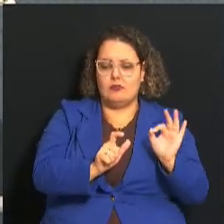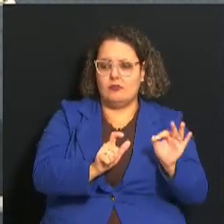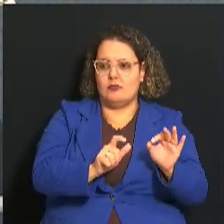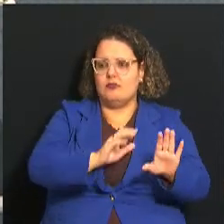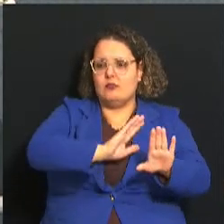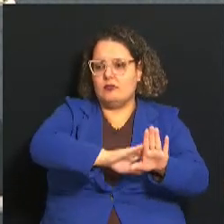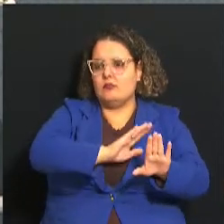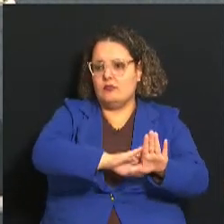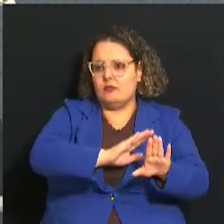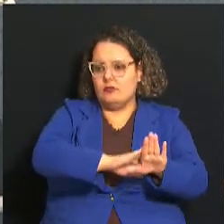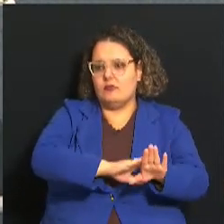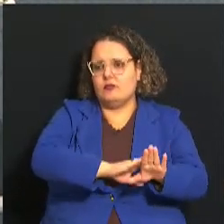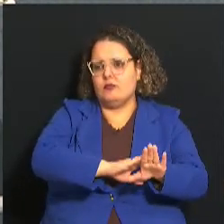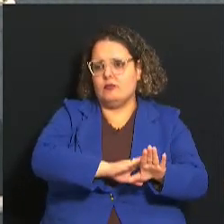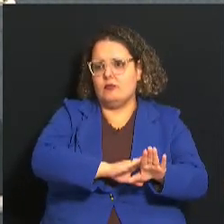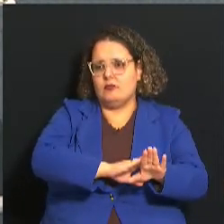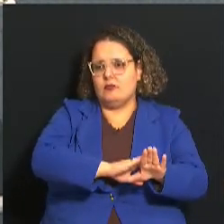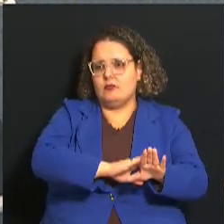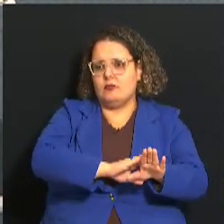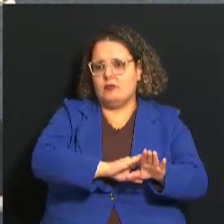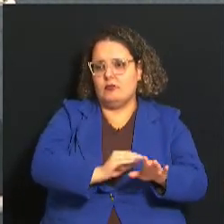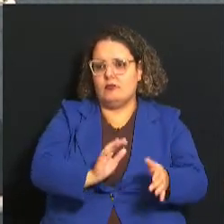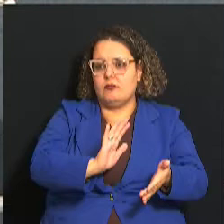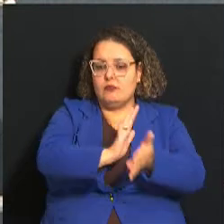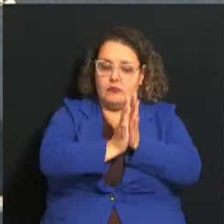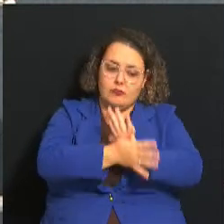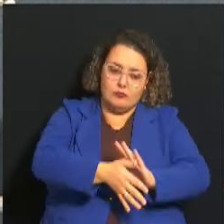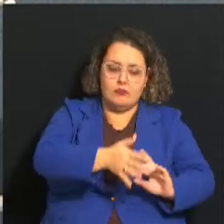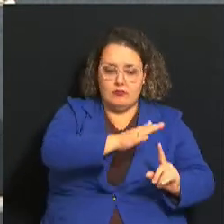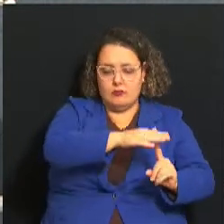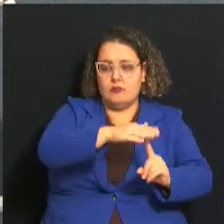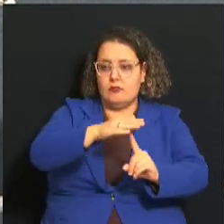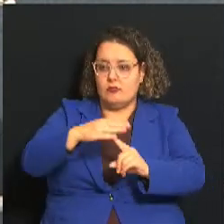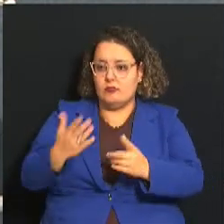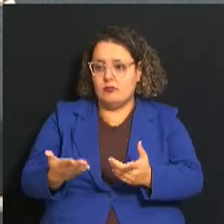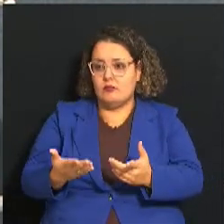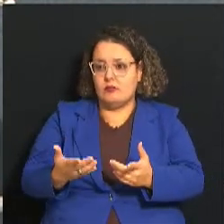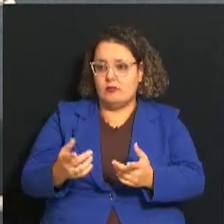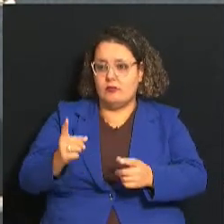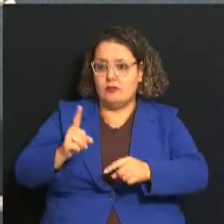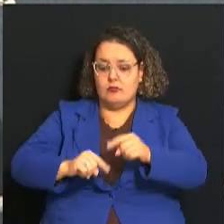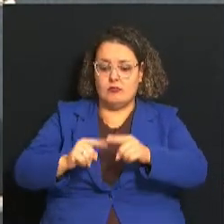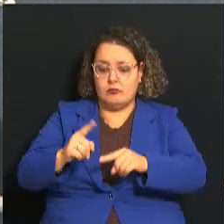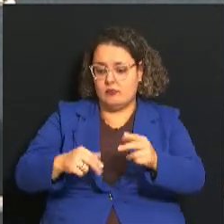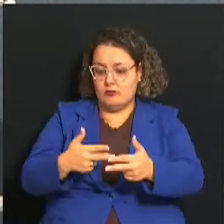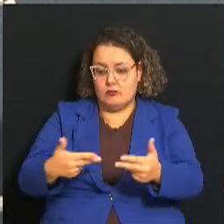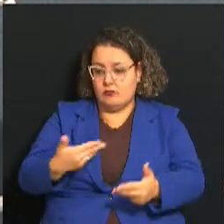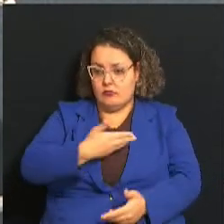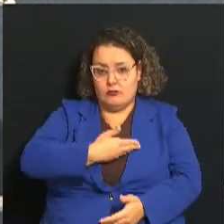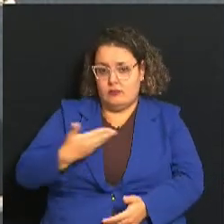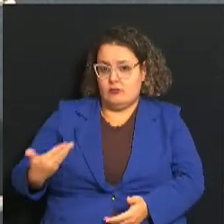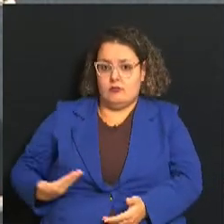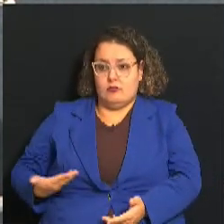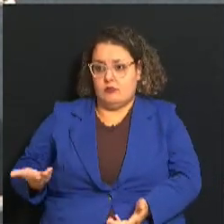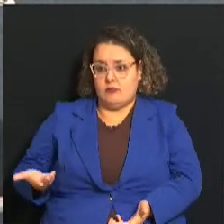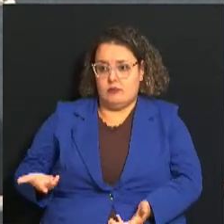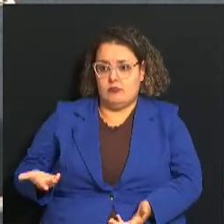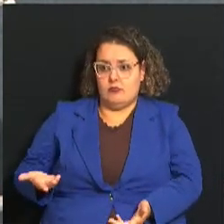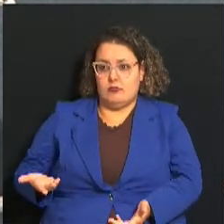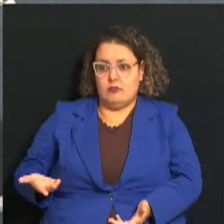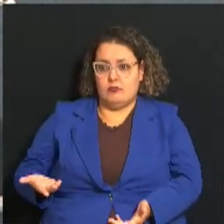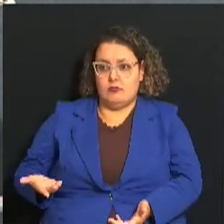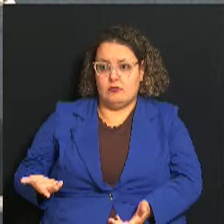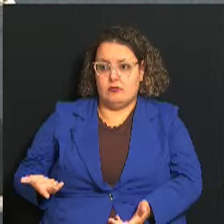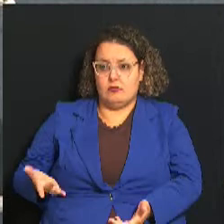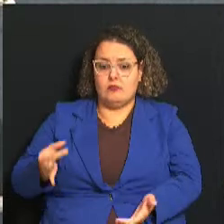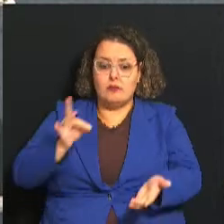ações que lesam o meio ambiente com equipamentos públicos, sendo que,